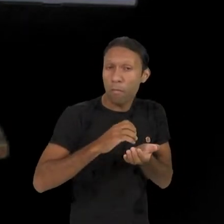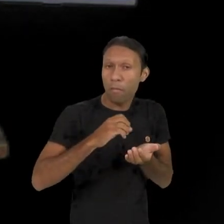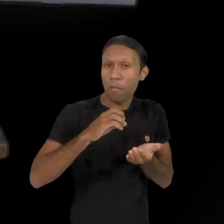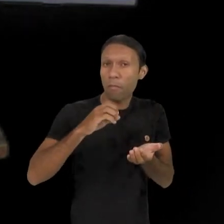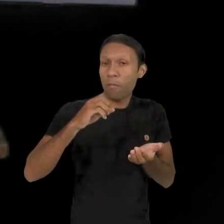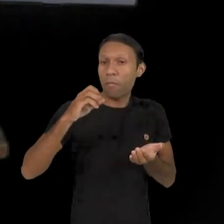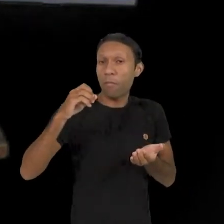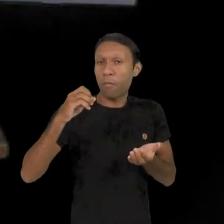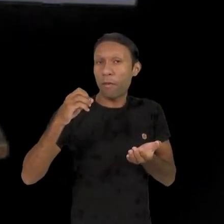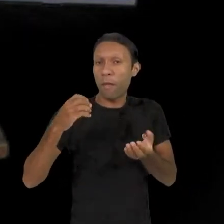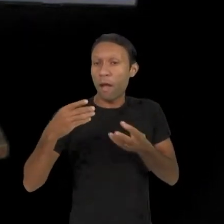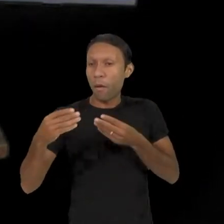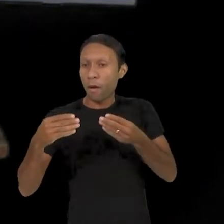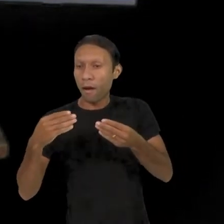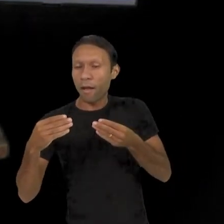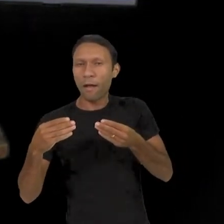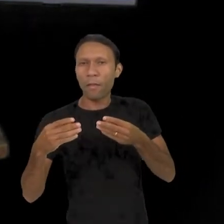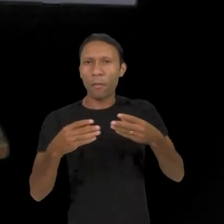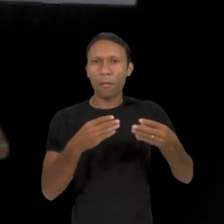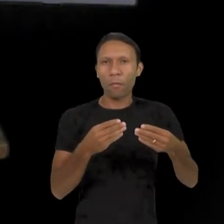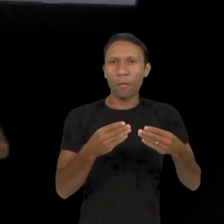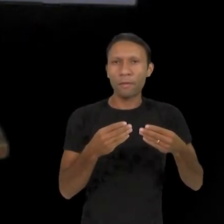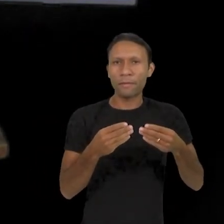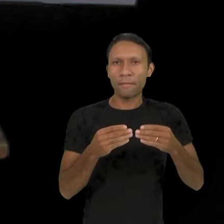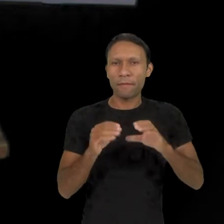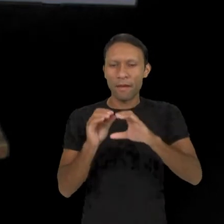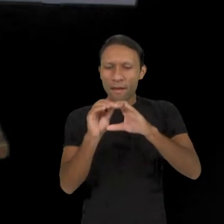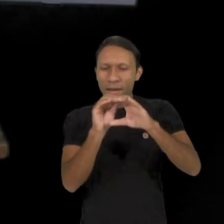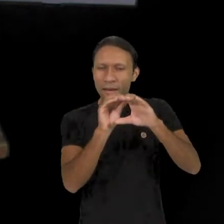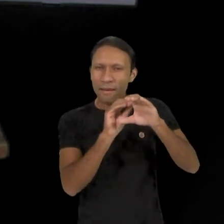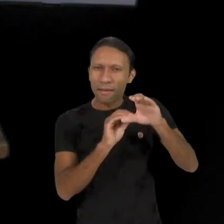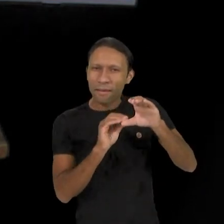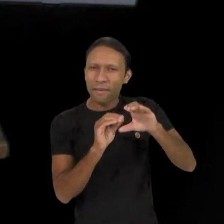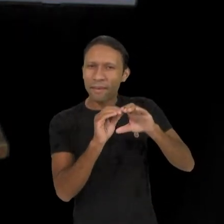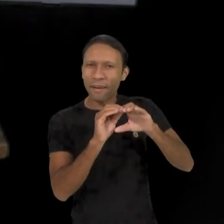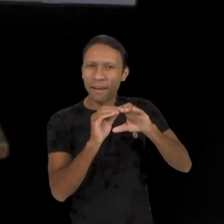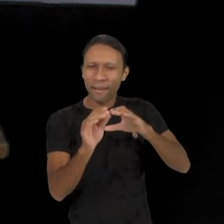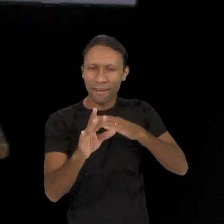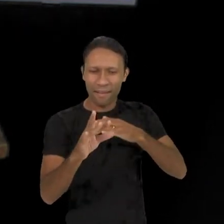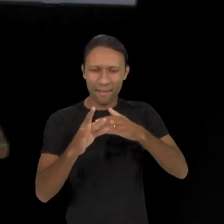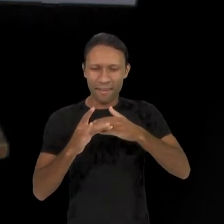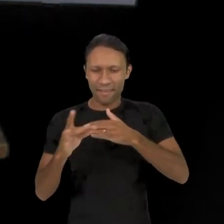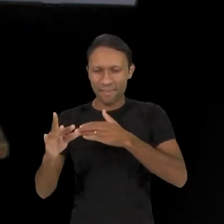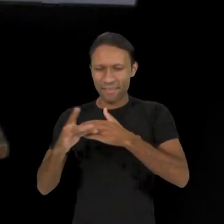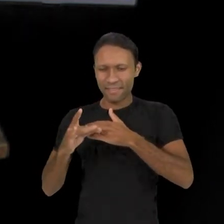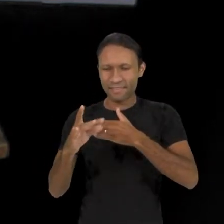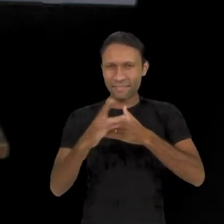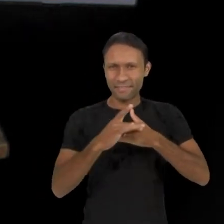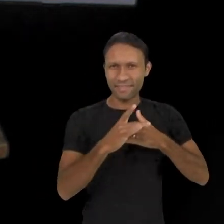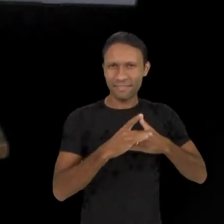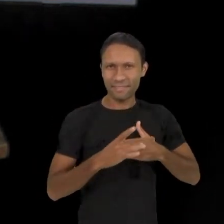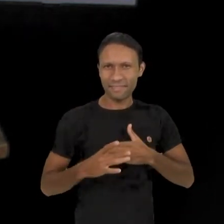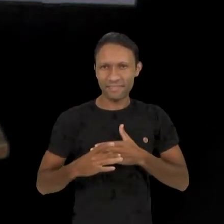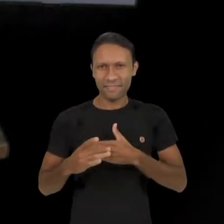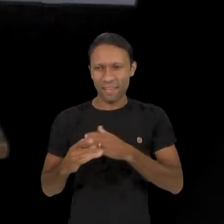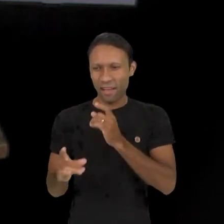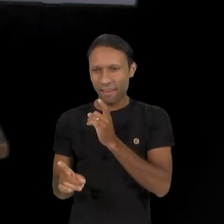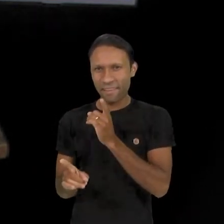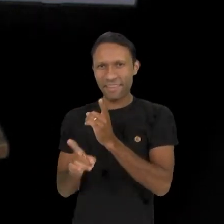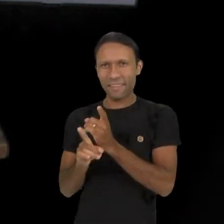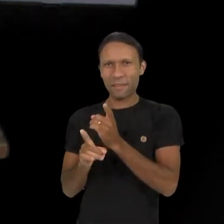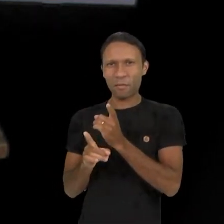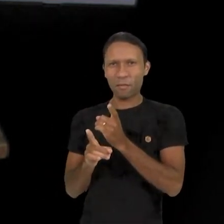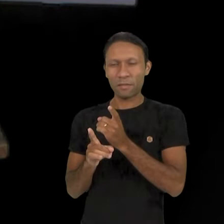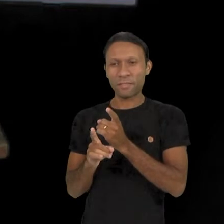granular, rugoso, pelo fato de ter ribossomos aderidos a ele, tá? Então os ribossomos você vai encontrar